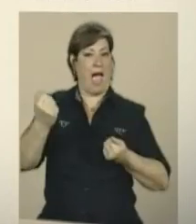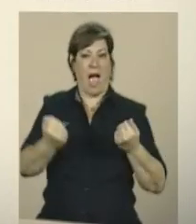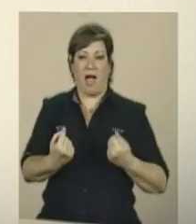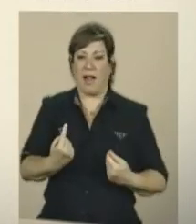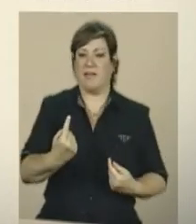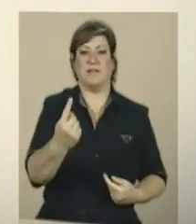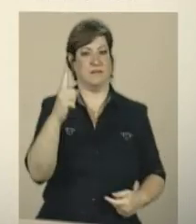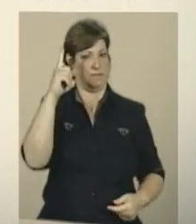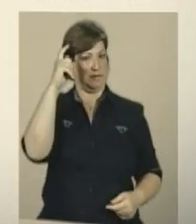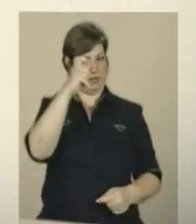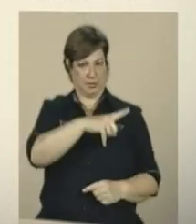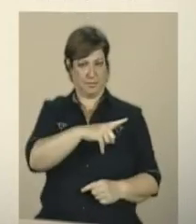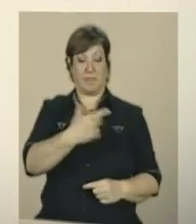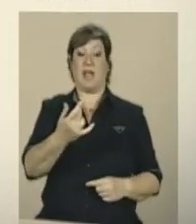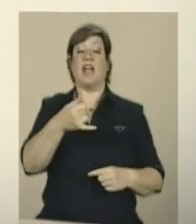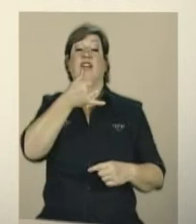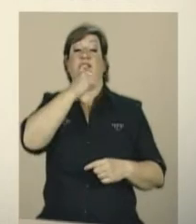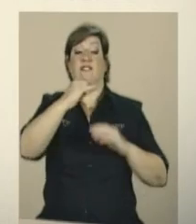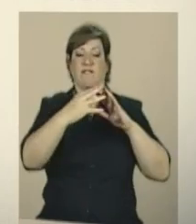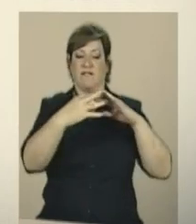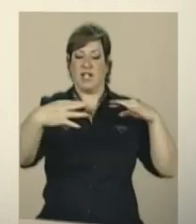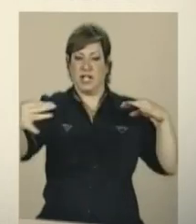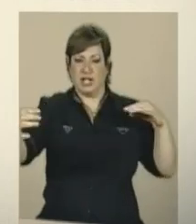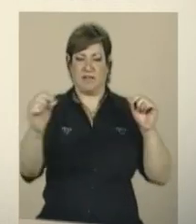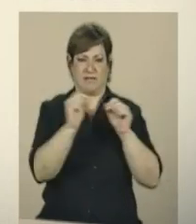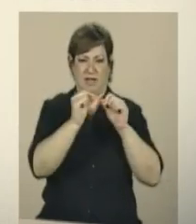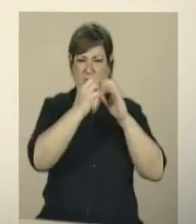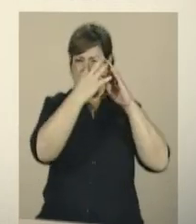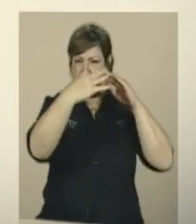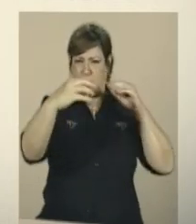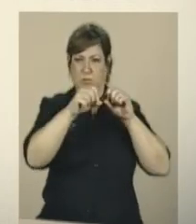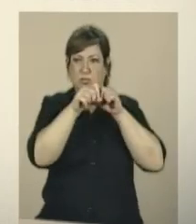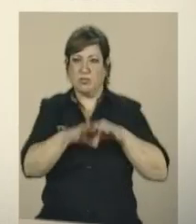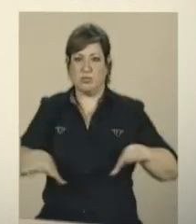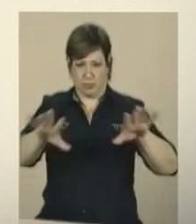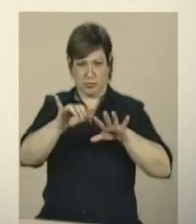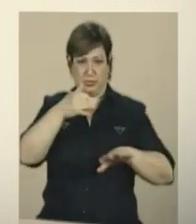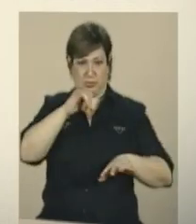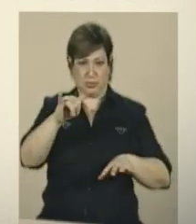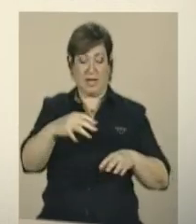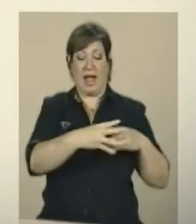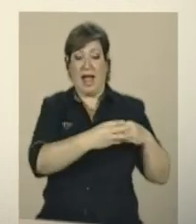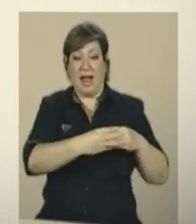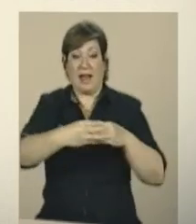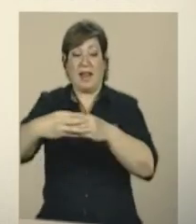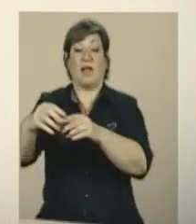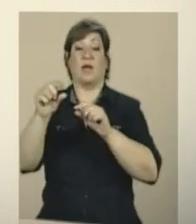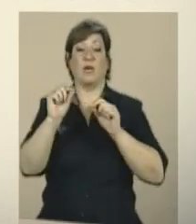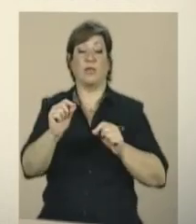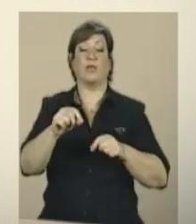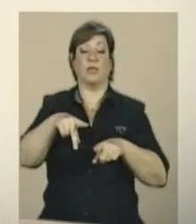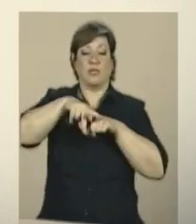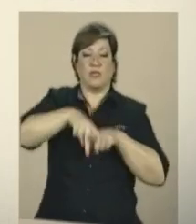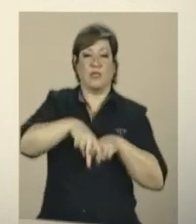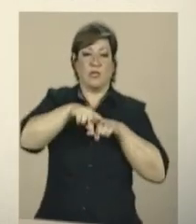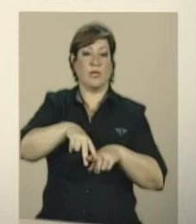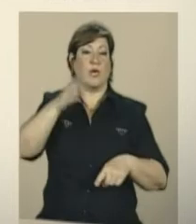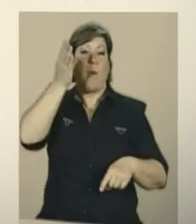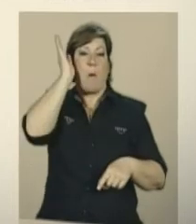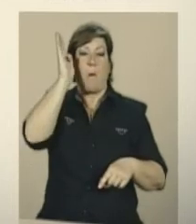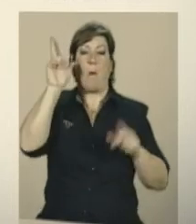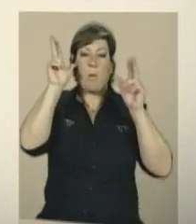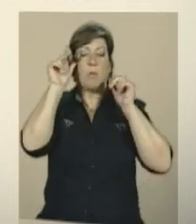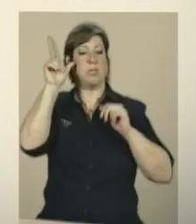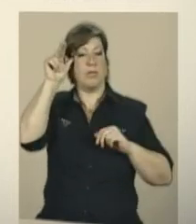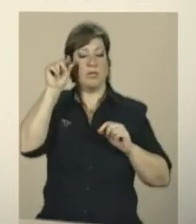transportá-los os fios que formam a rede de distribuição da energia foram carregados em jeges pela Serra fora